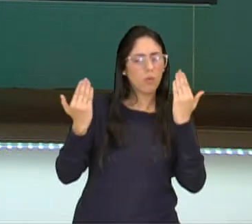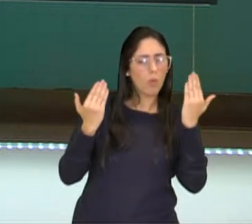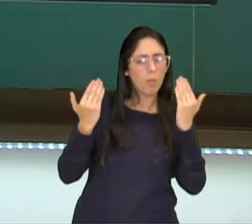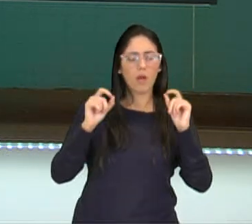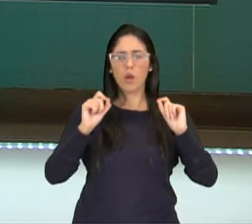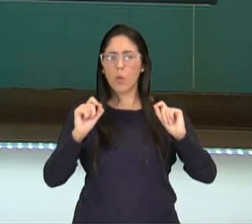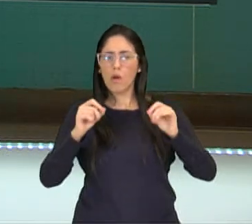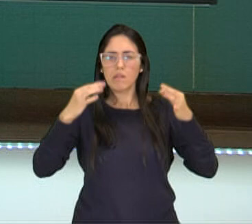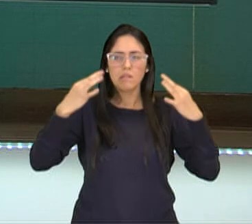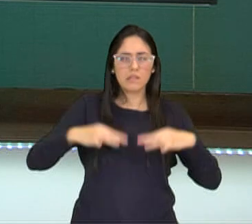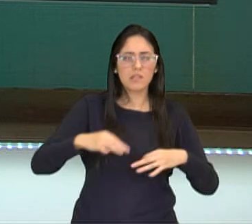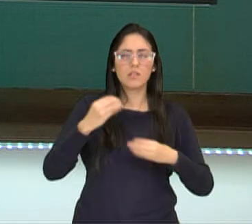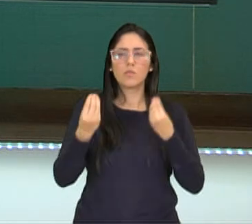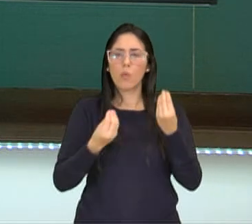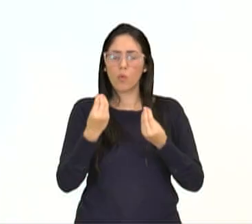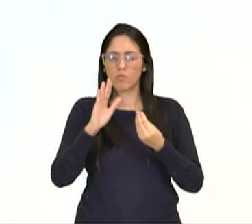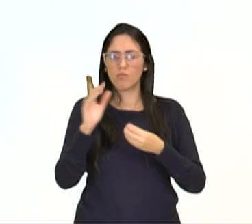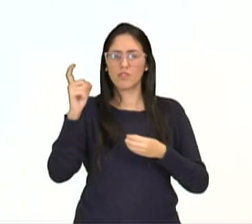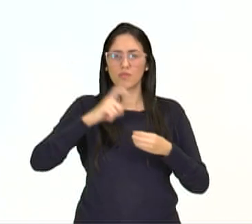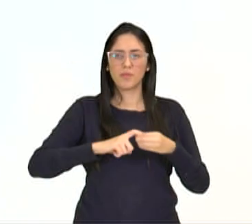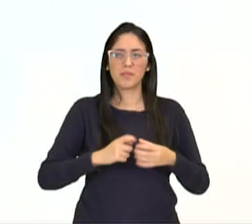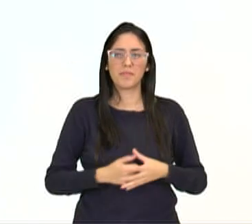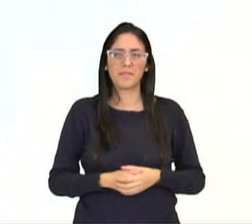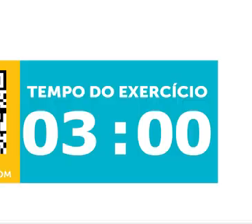que vocês produziram com o que eu vou propor.